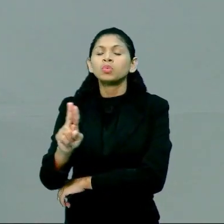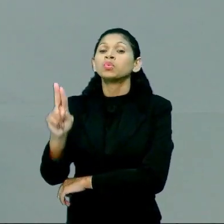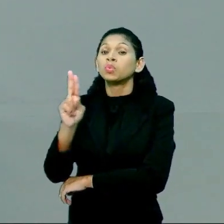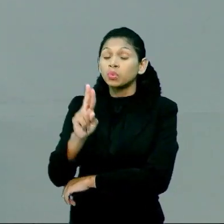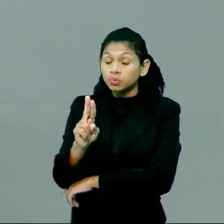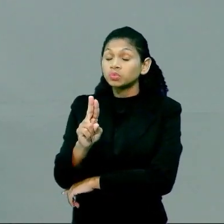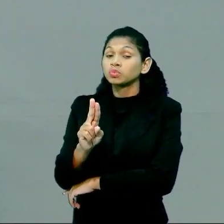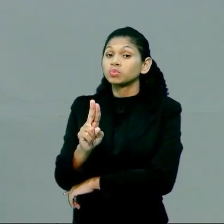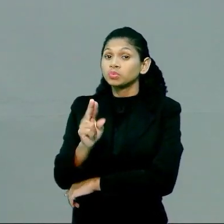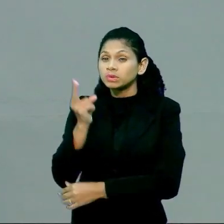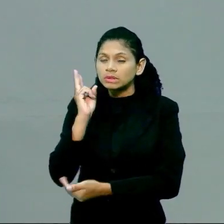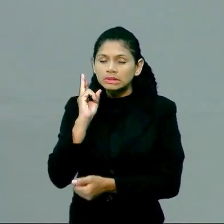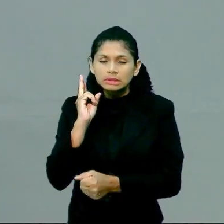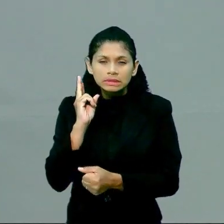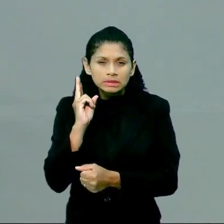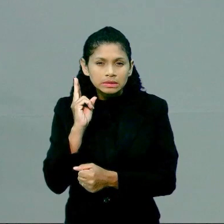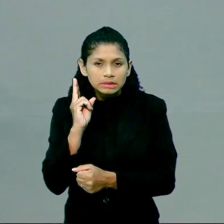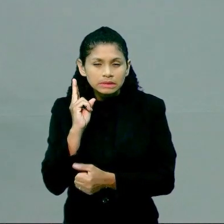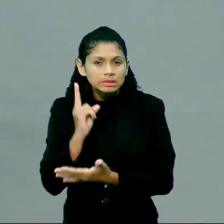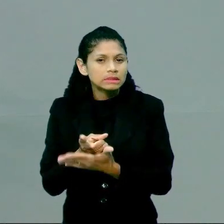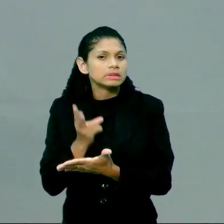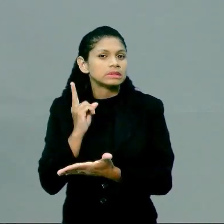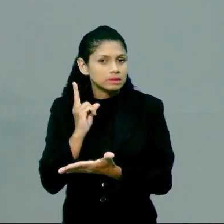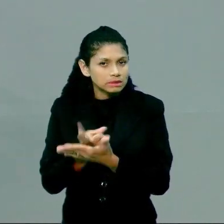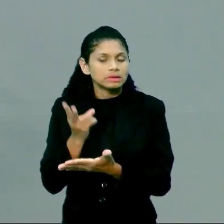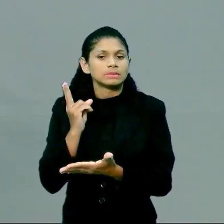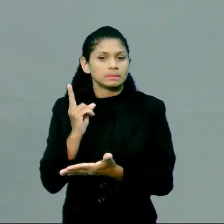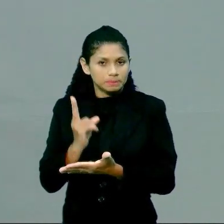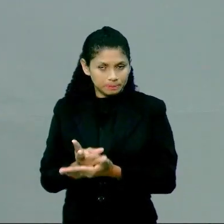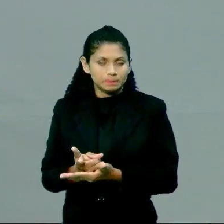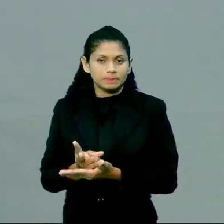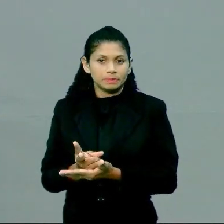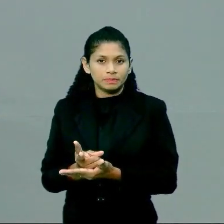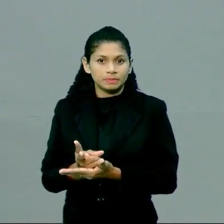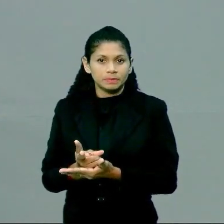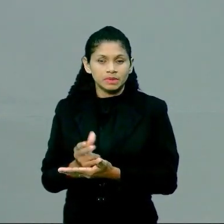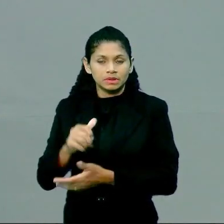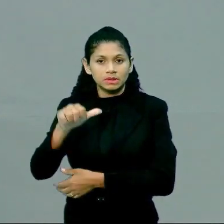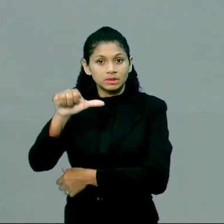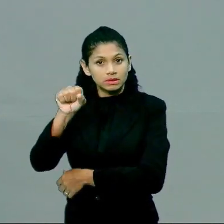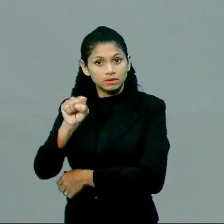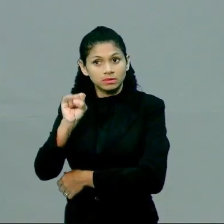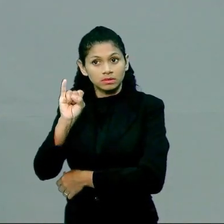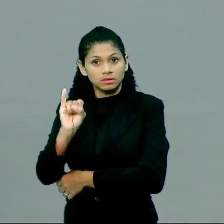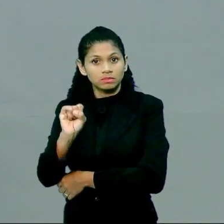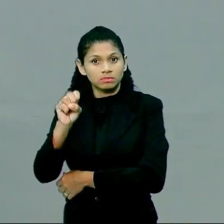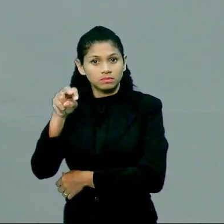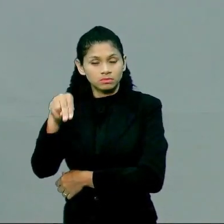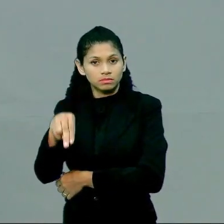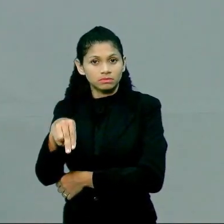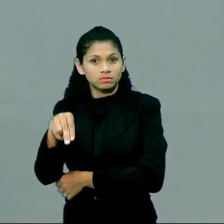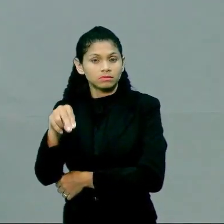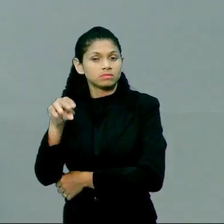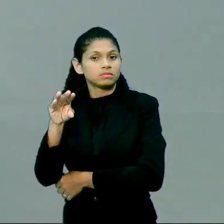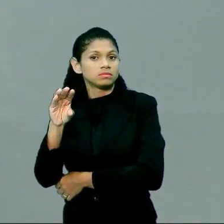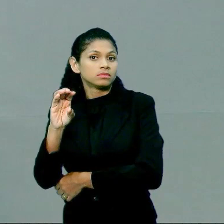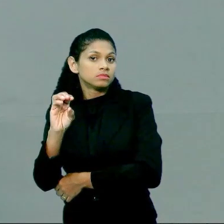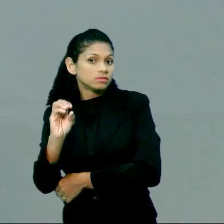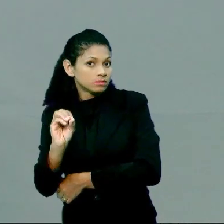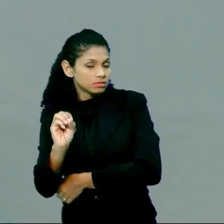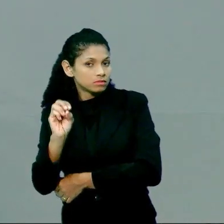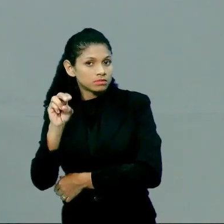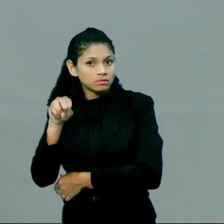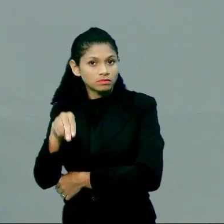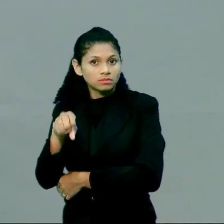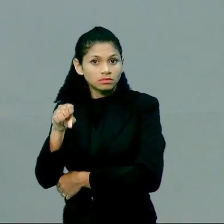vai estudar na aula que vem, tá? Então, esses recursos, eles deixam a letra, né, a canção, o